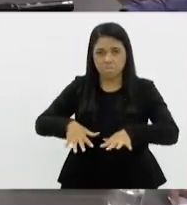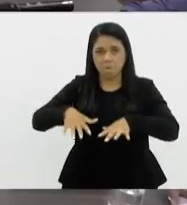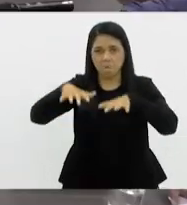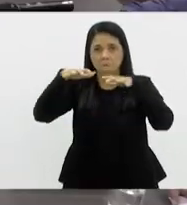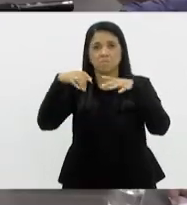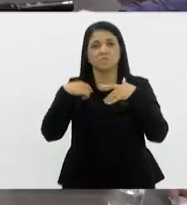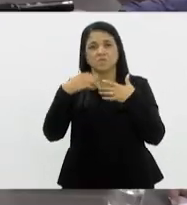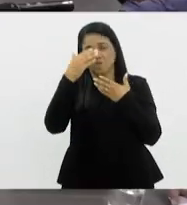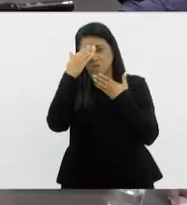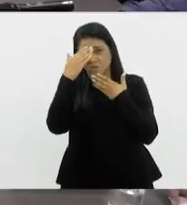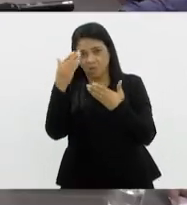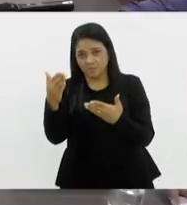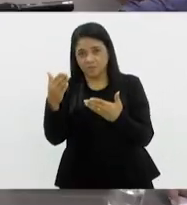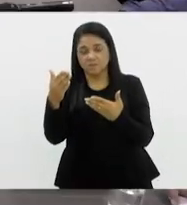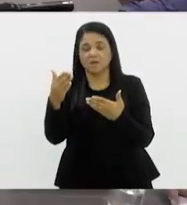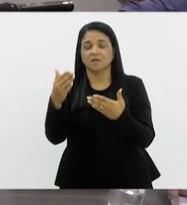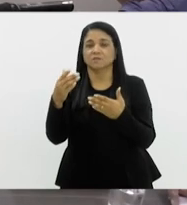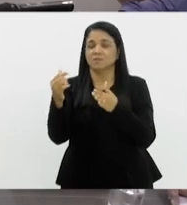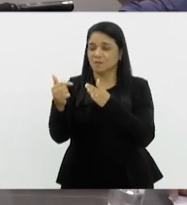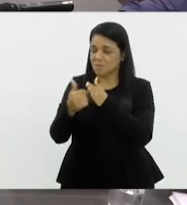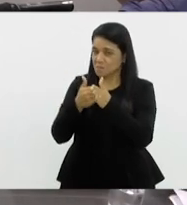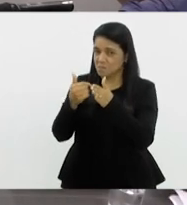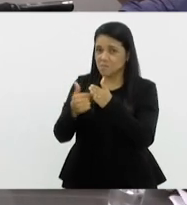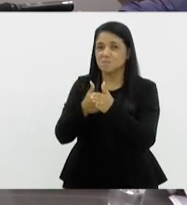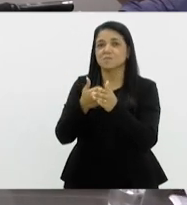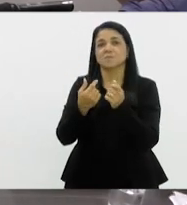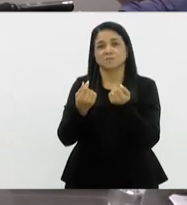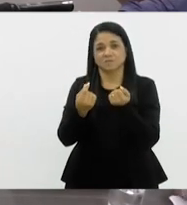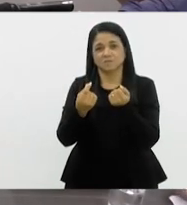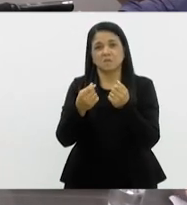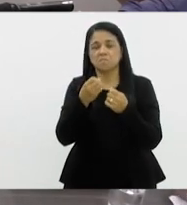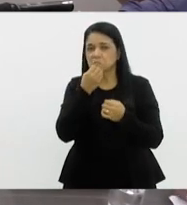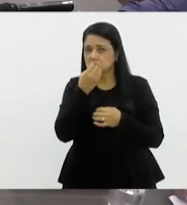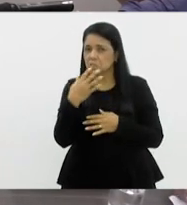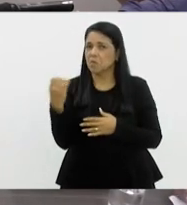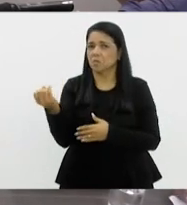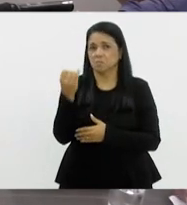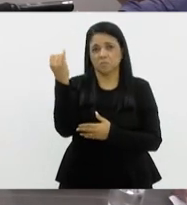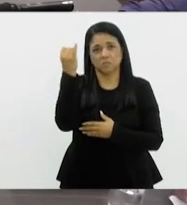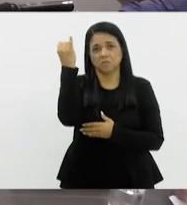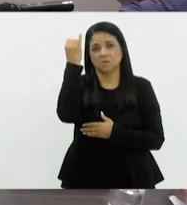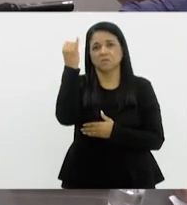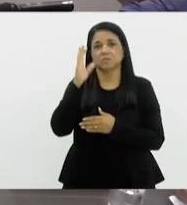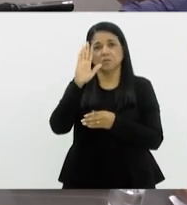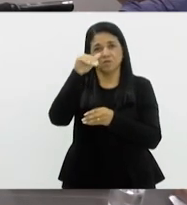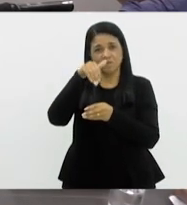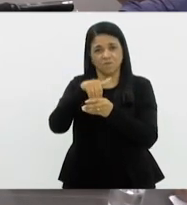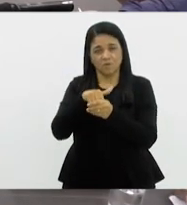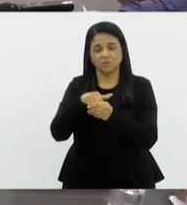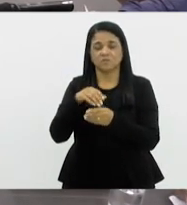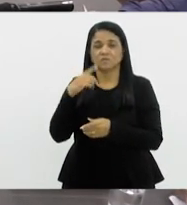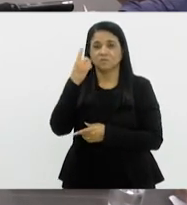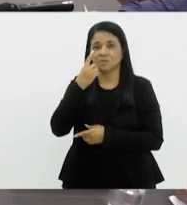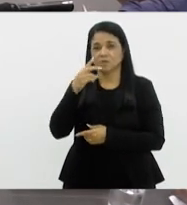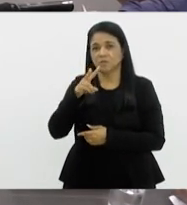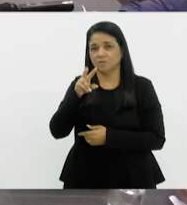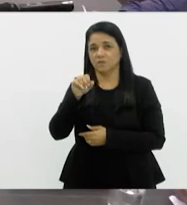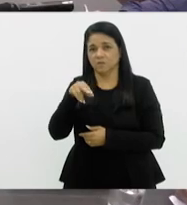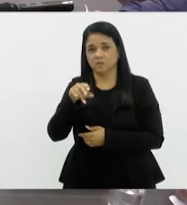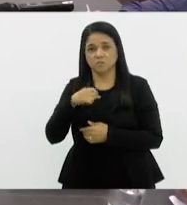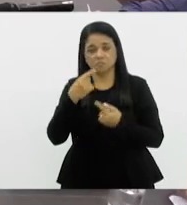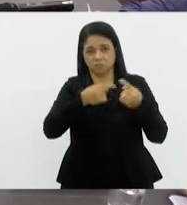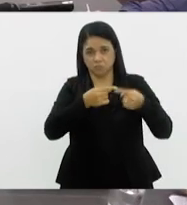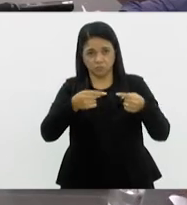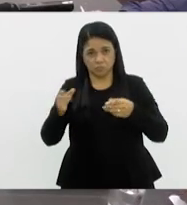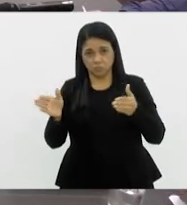obrigado pelo questionamento, é importante sempre elucidar, e pelo voto do deputado Vinícius Cozzolino também. Não havendo quem queira